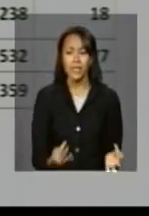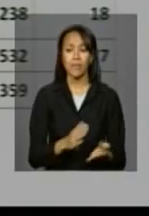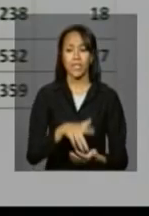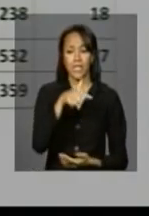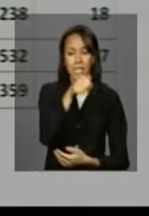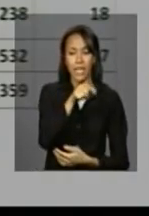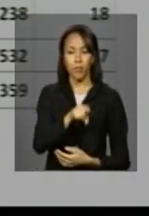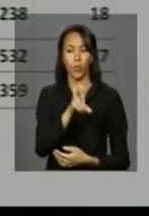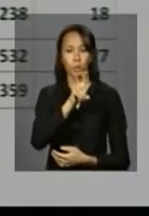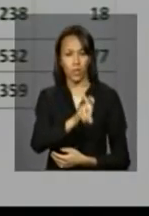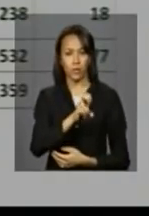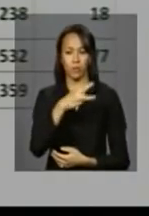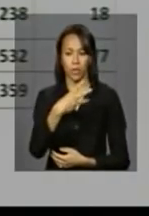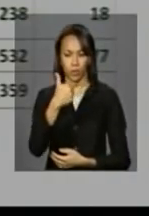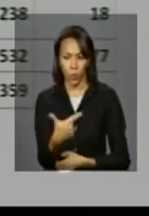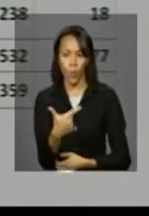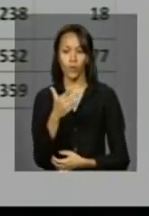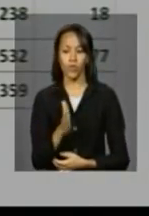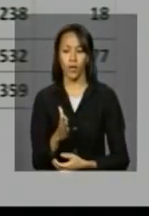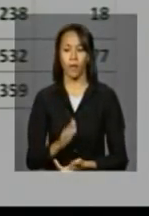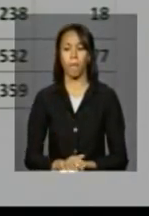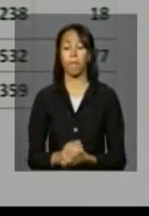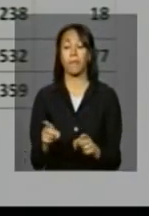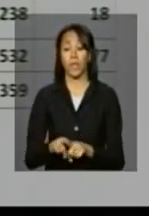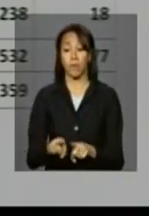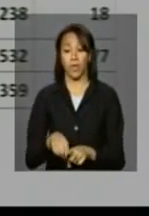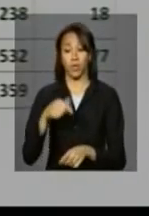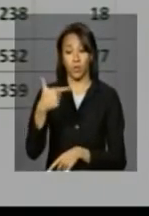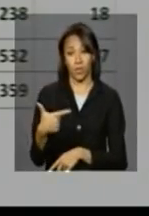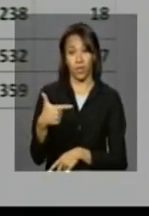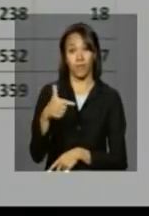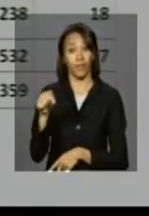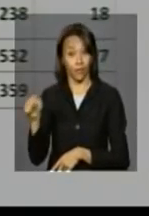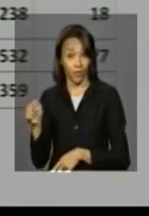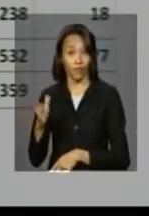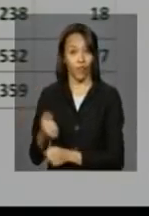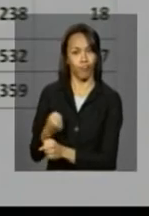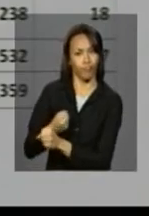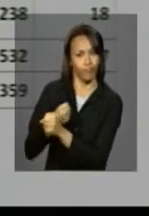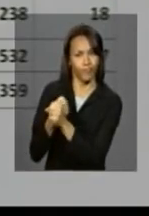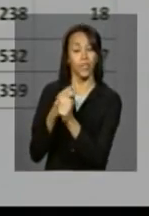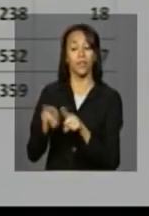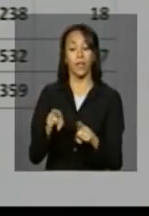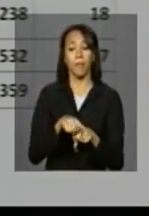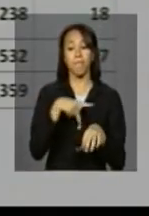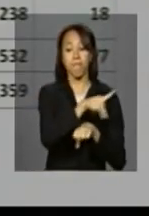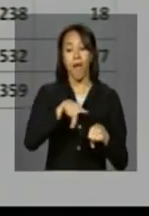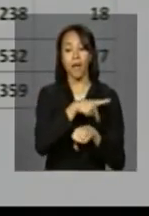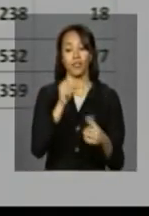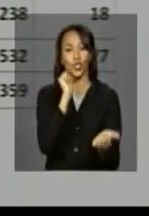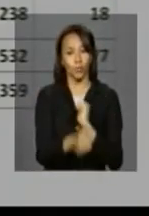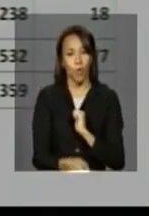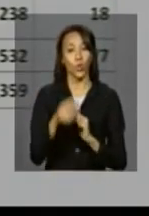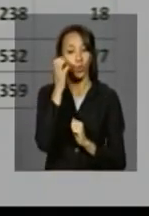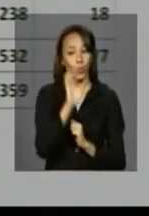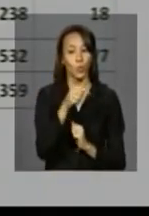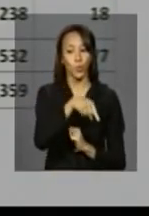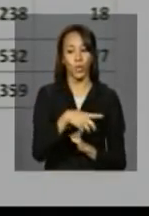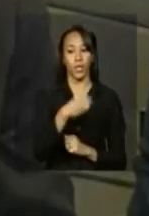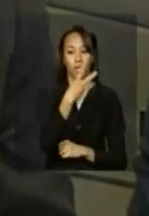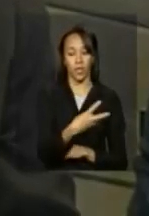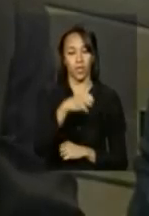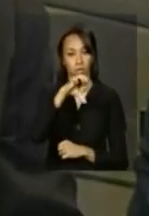construção e ampliações e reformas, são 277 já em obras, e as praças do esporte e da cultura,